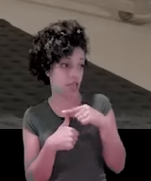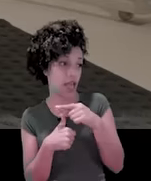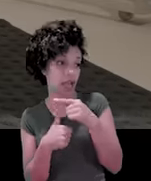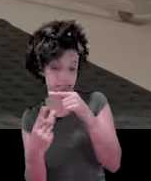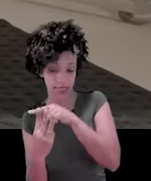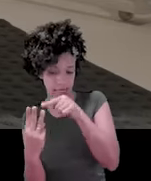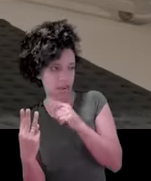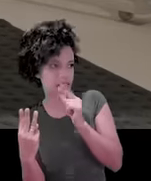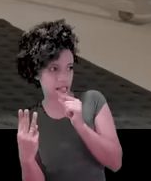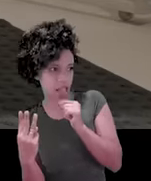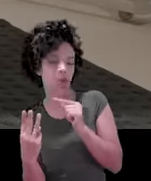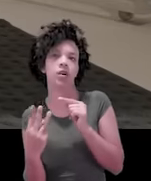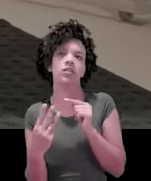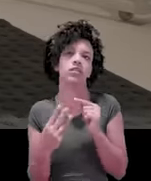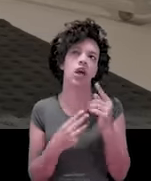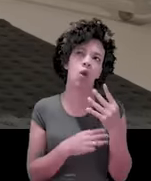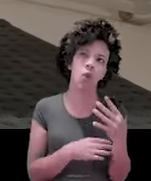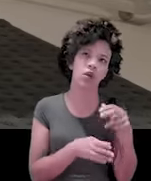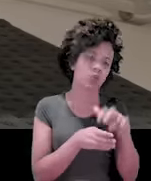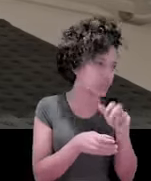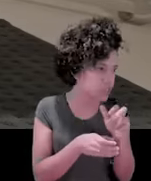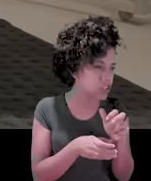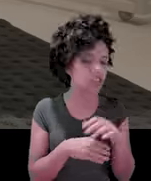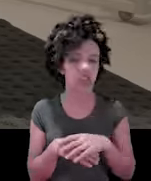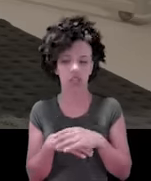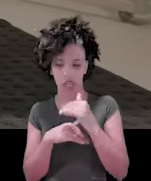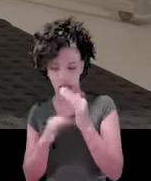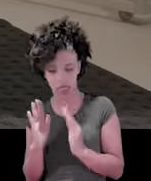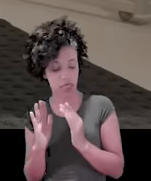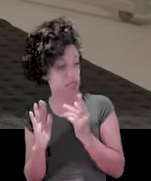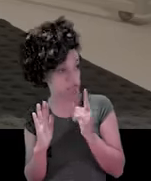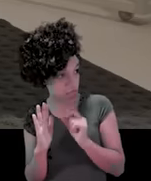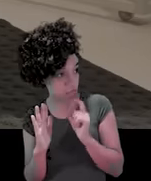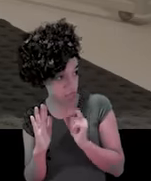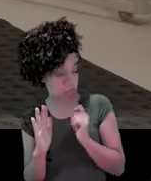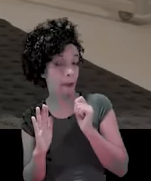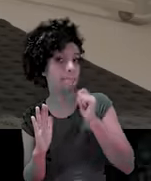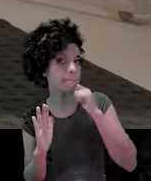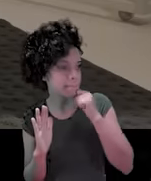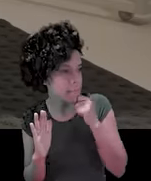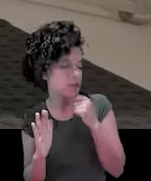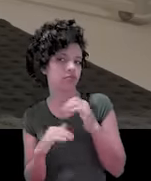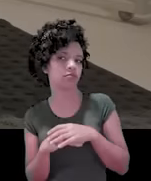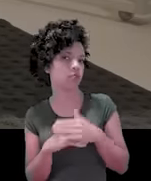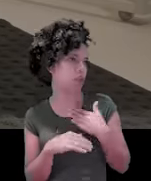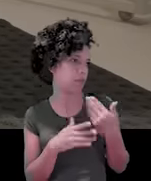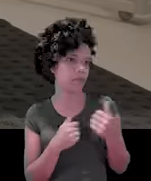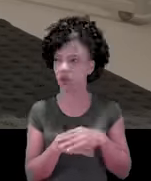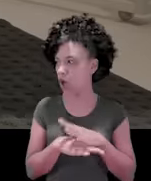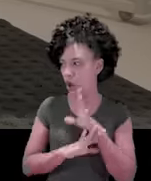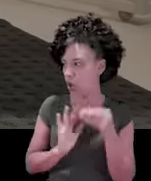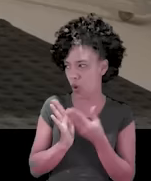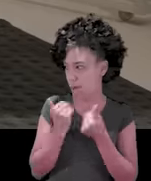certeza garrafas eu tinha quatro latas de refrigerante aquele saco com 10 pães de uma eu tivesse comido ele se eu